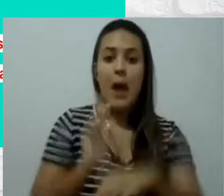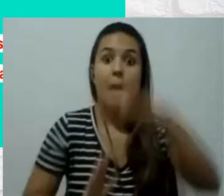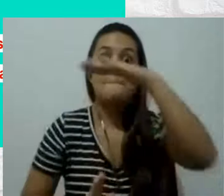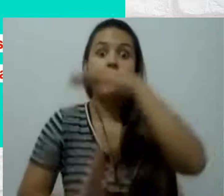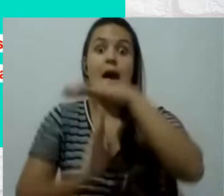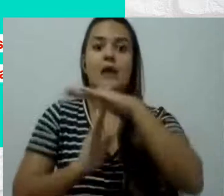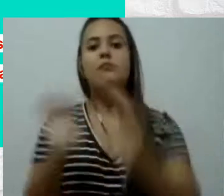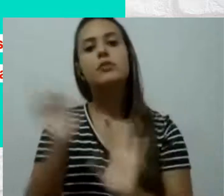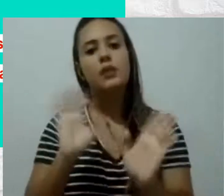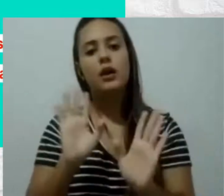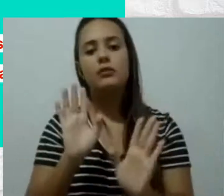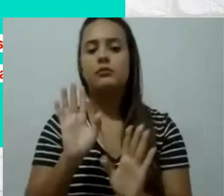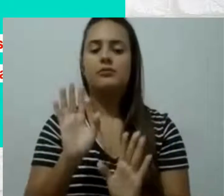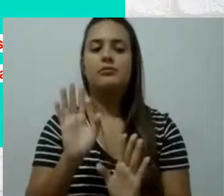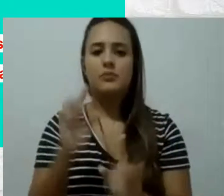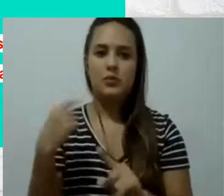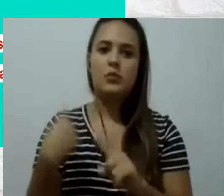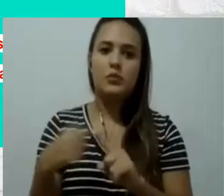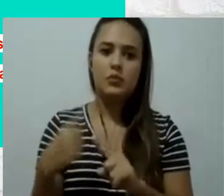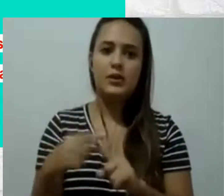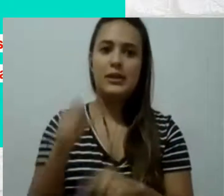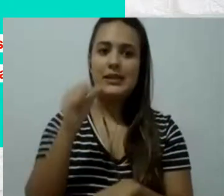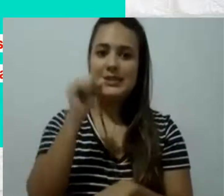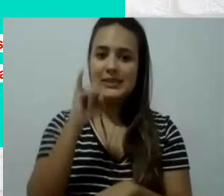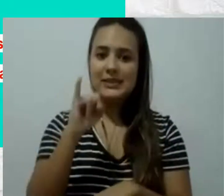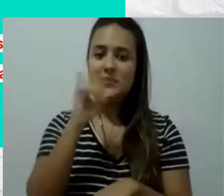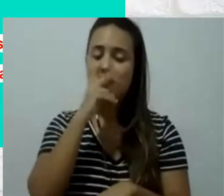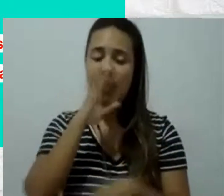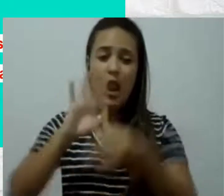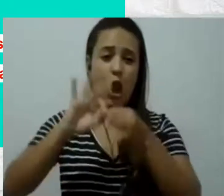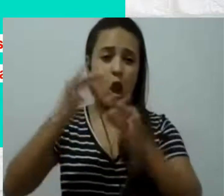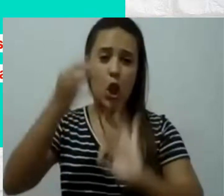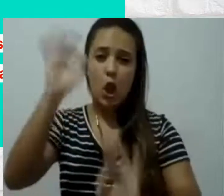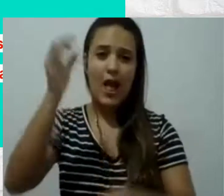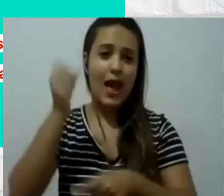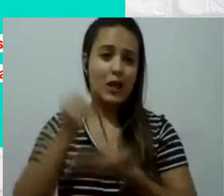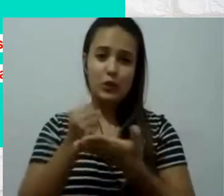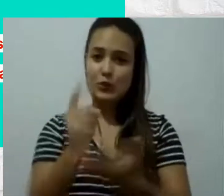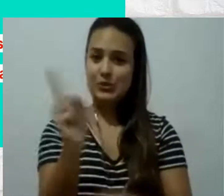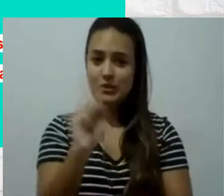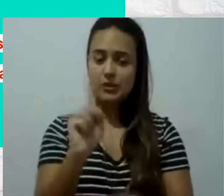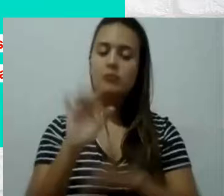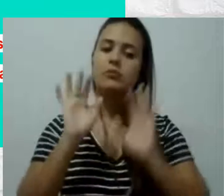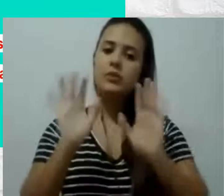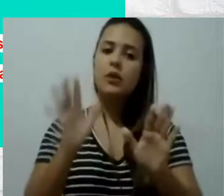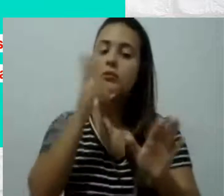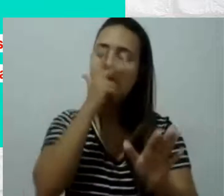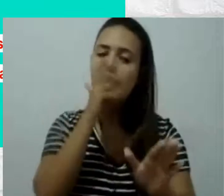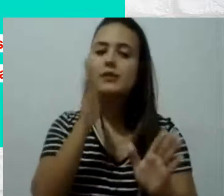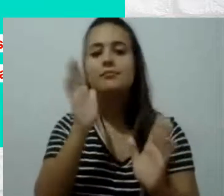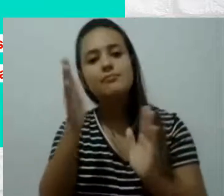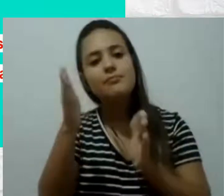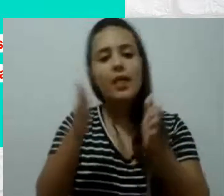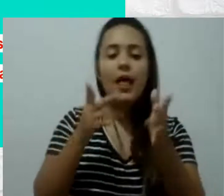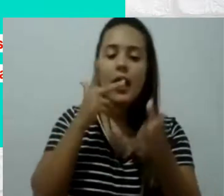não buscar fazer o máximo, porque um pouco de exagero também não ajuda, certo?